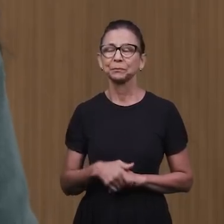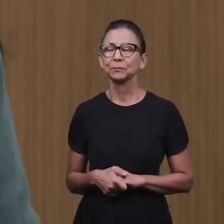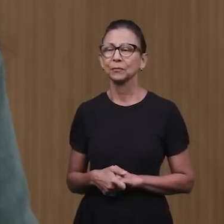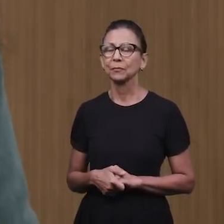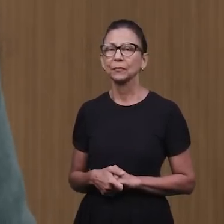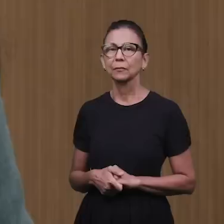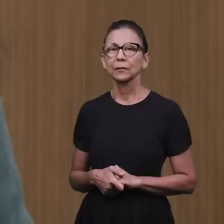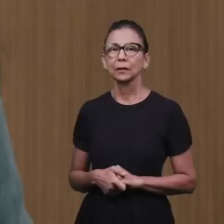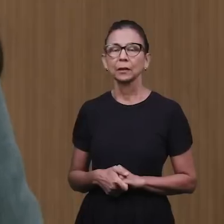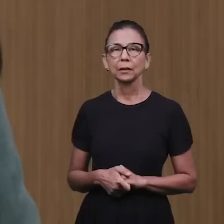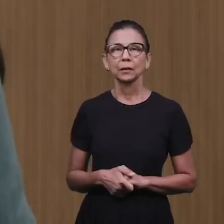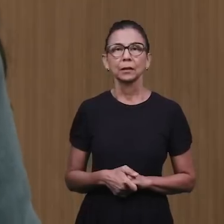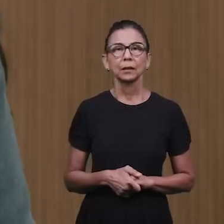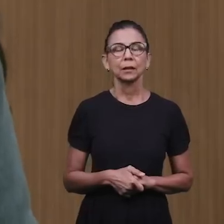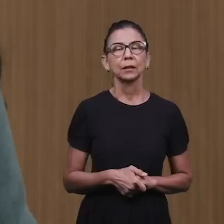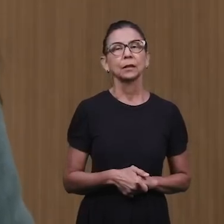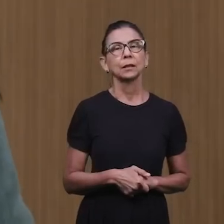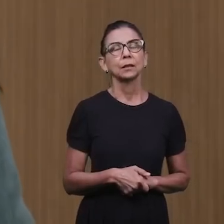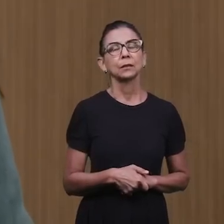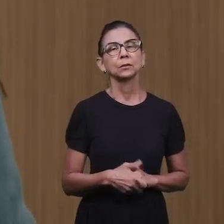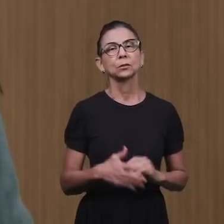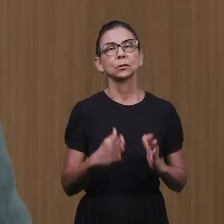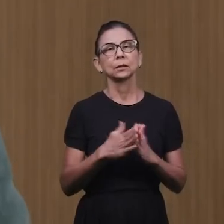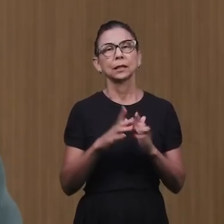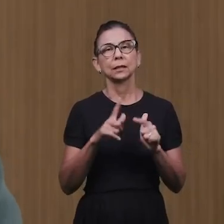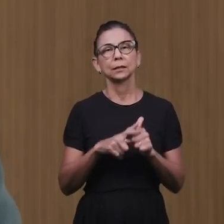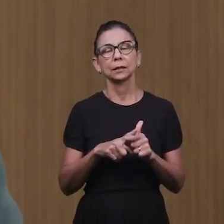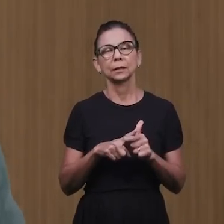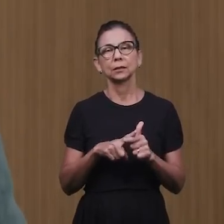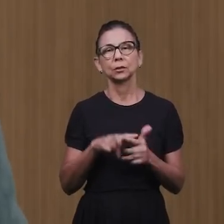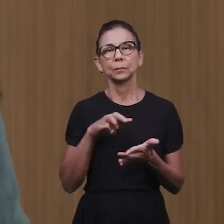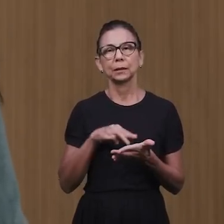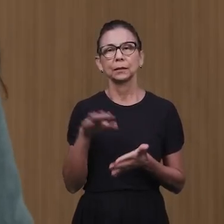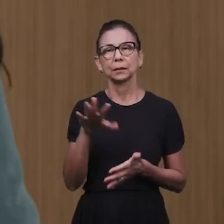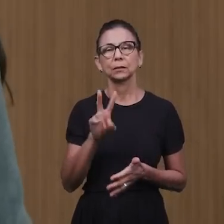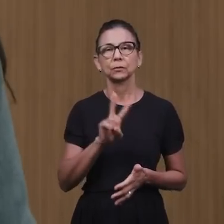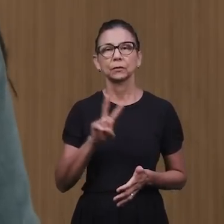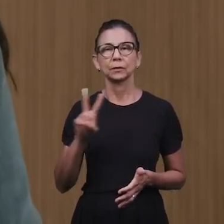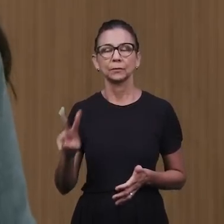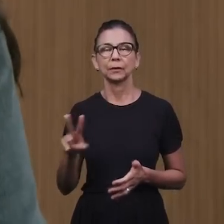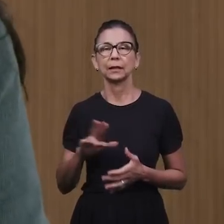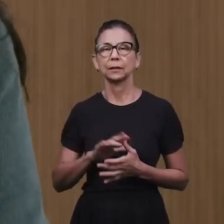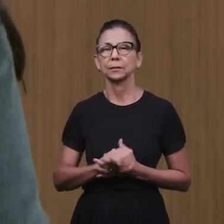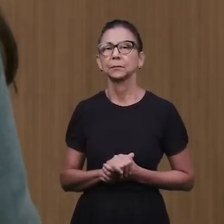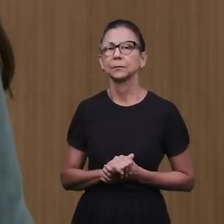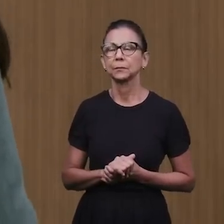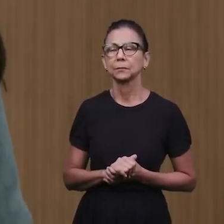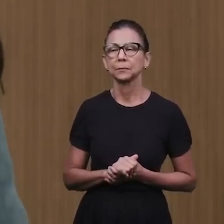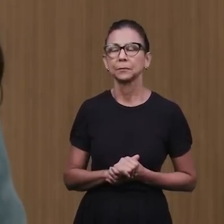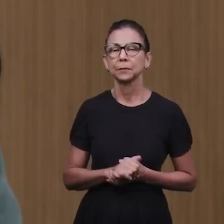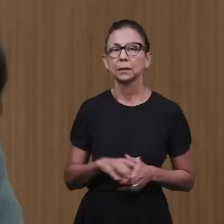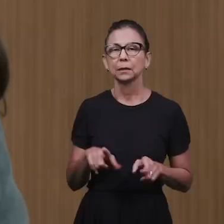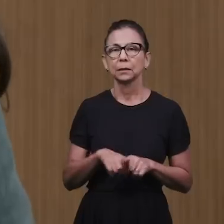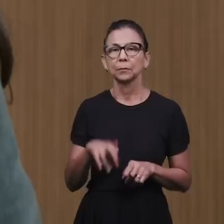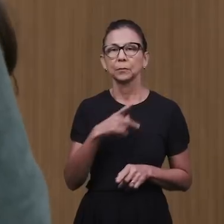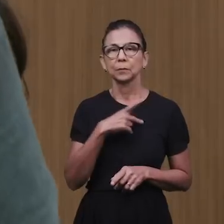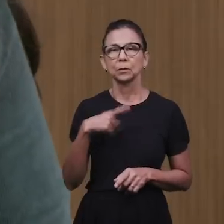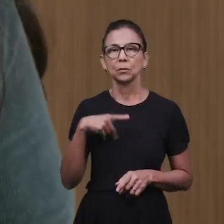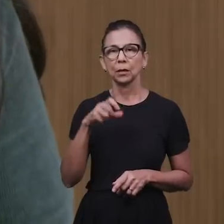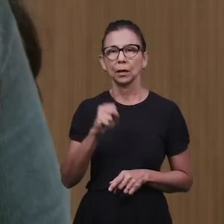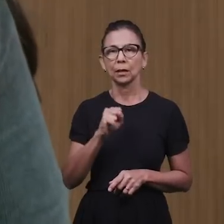se me permitem, aproveitando o comentário que vocês fizeram, eu queria acrescentar uma pergunta, se for possível. À vontade.